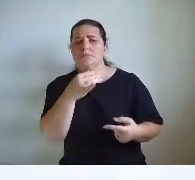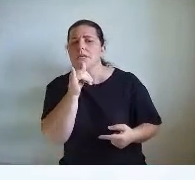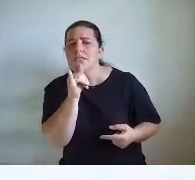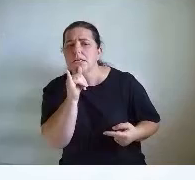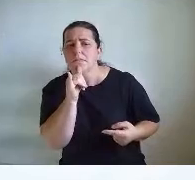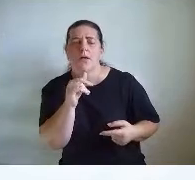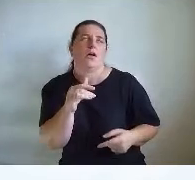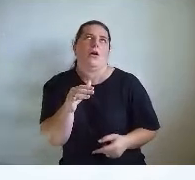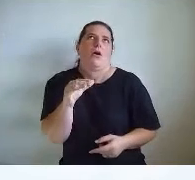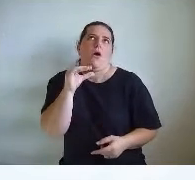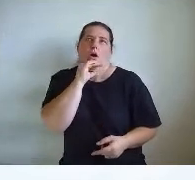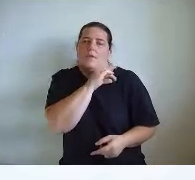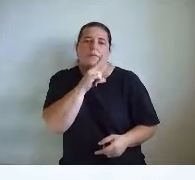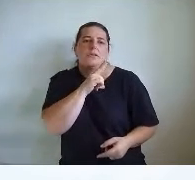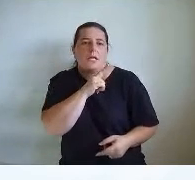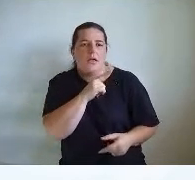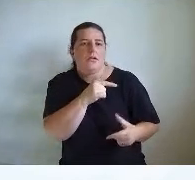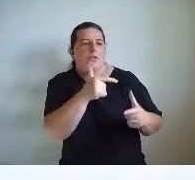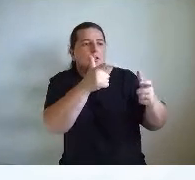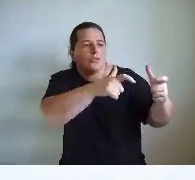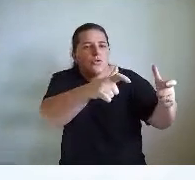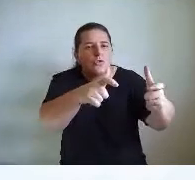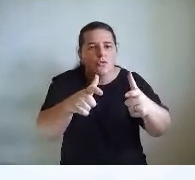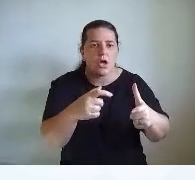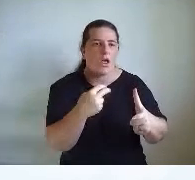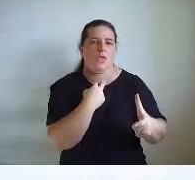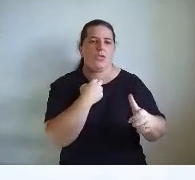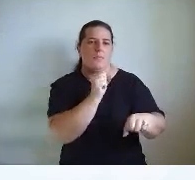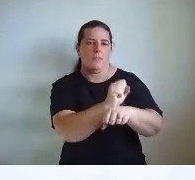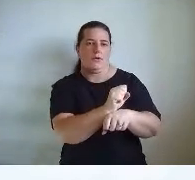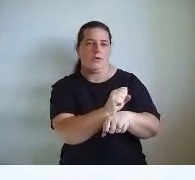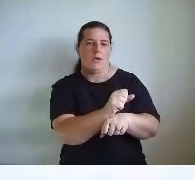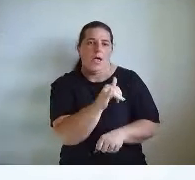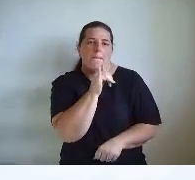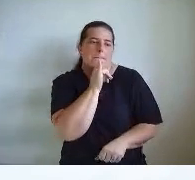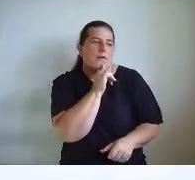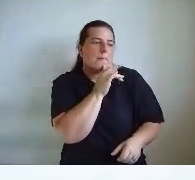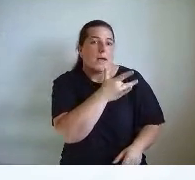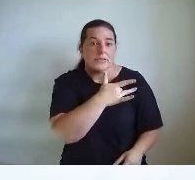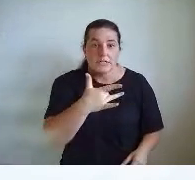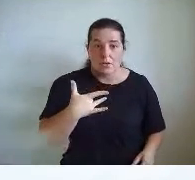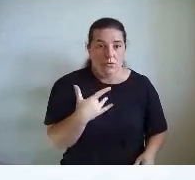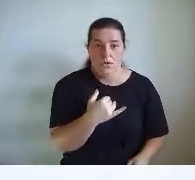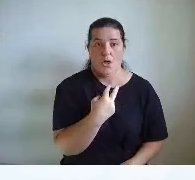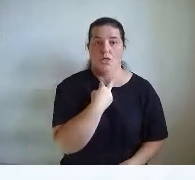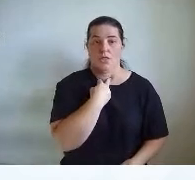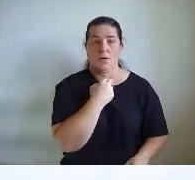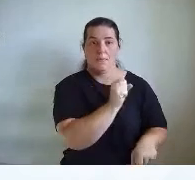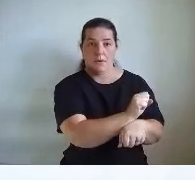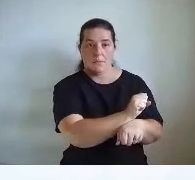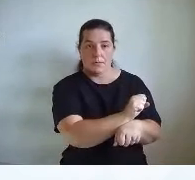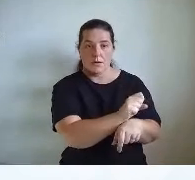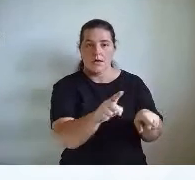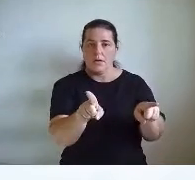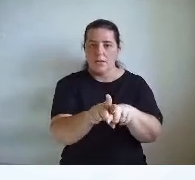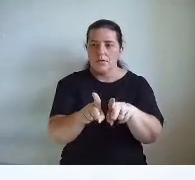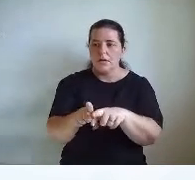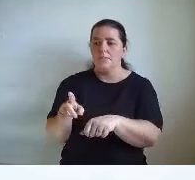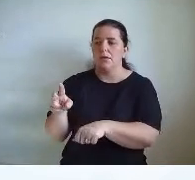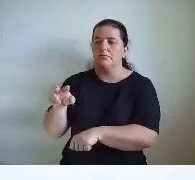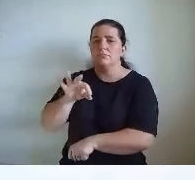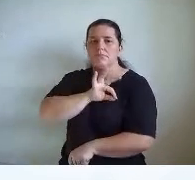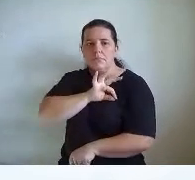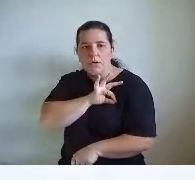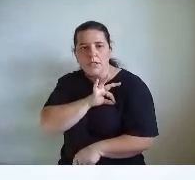parar. Todos nós sabemos que a saúde, né, nesse momento, é uma atividade que não pode parar. As forças de segurança não podem parar, né?